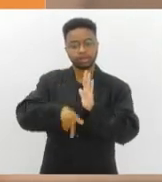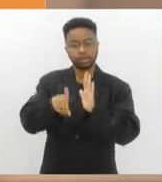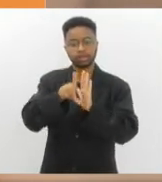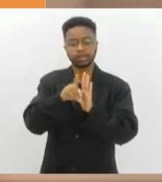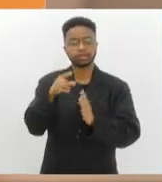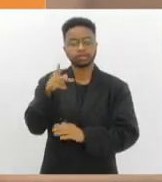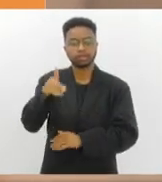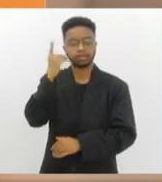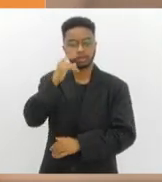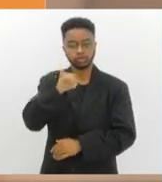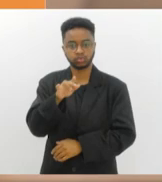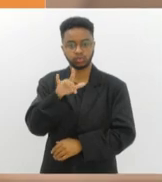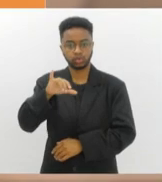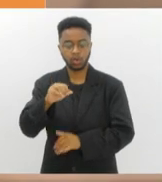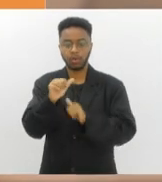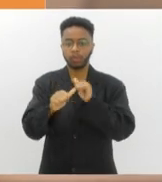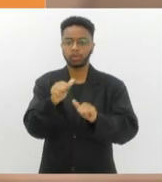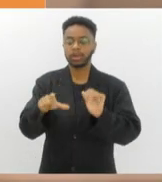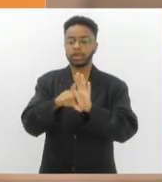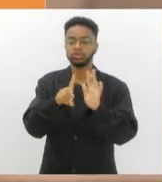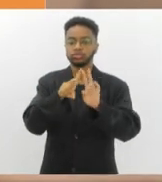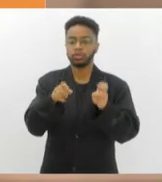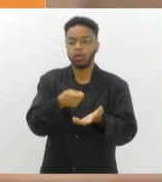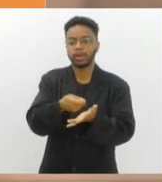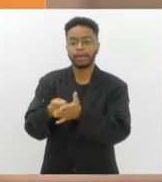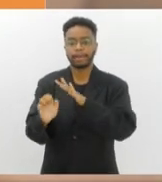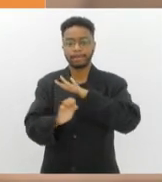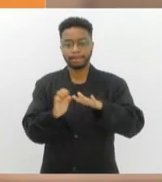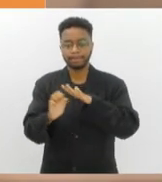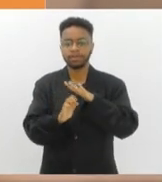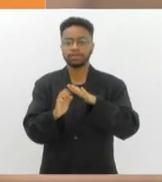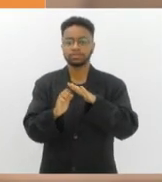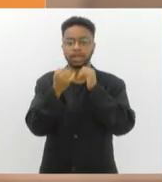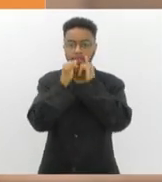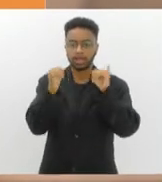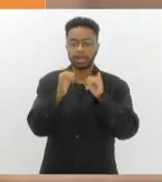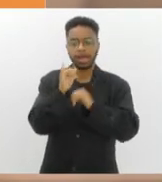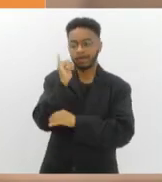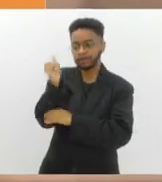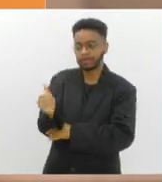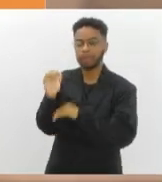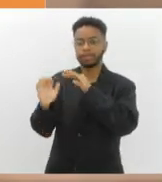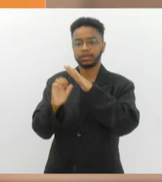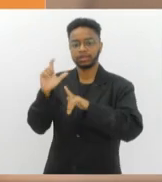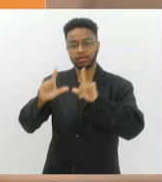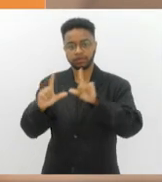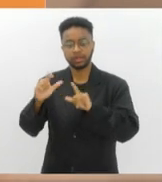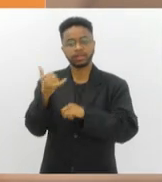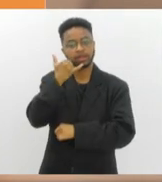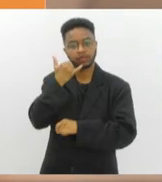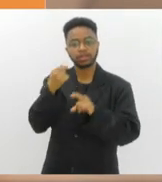lei sobre a obrigatoriedade das concessionárias de energia comunicarem empresas de TV, telefone e internet